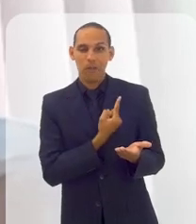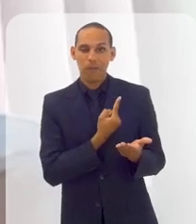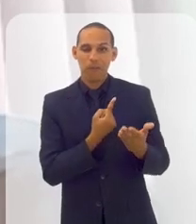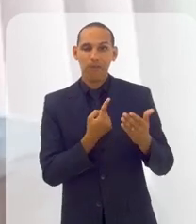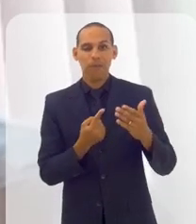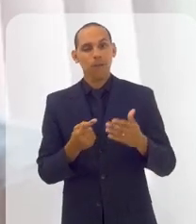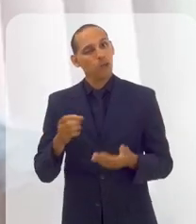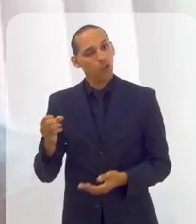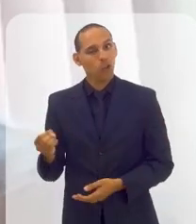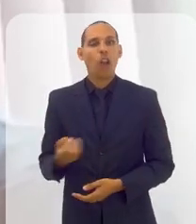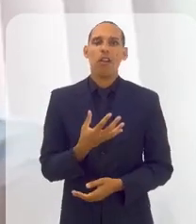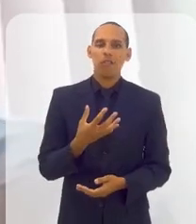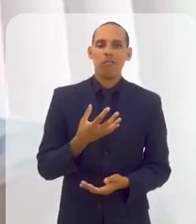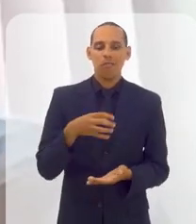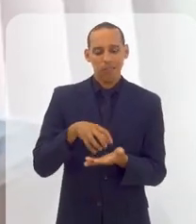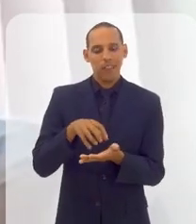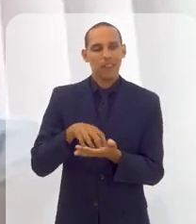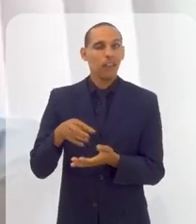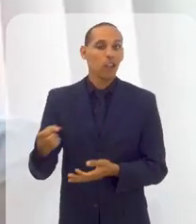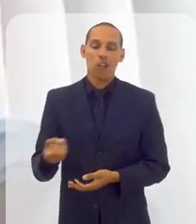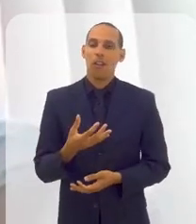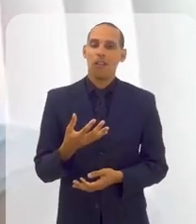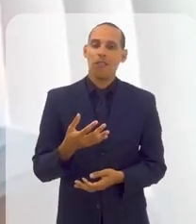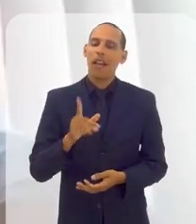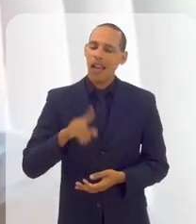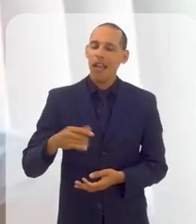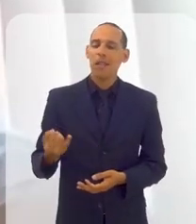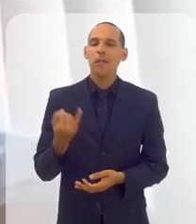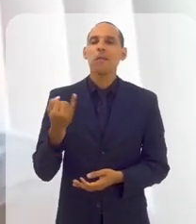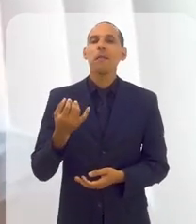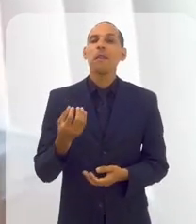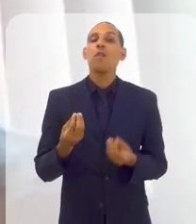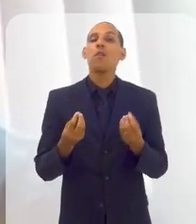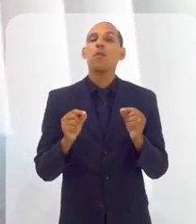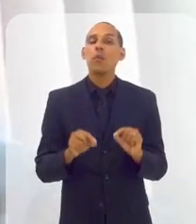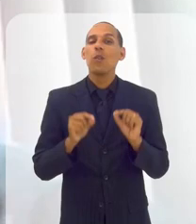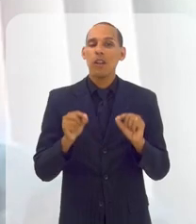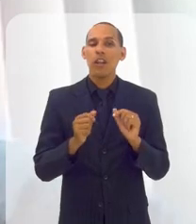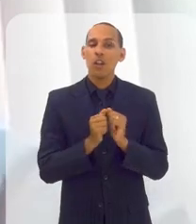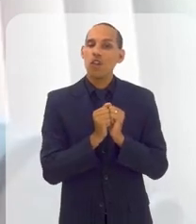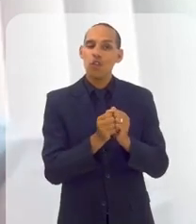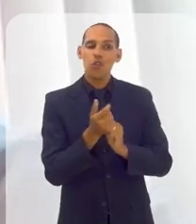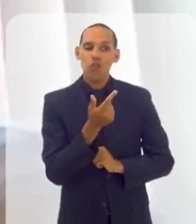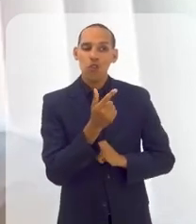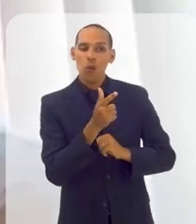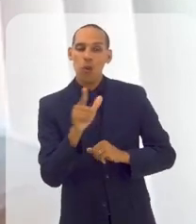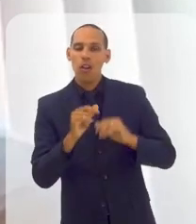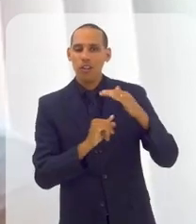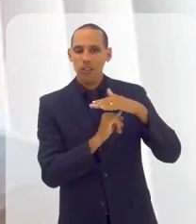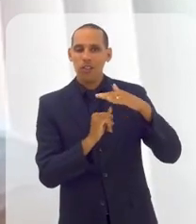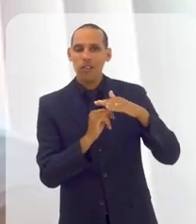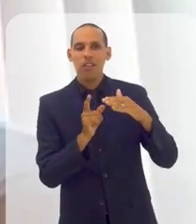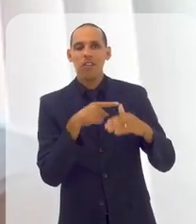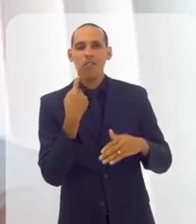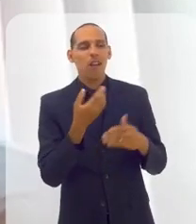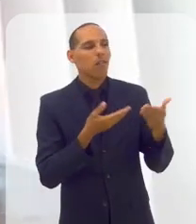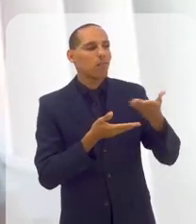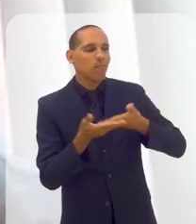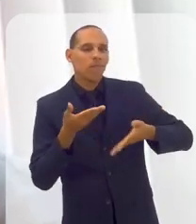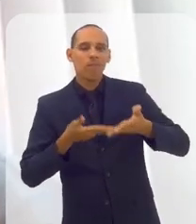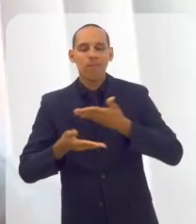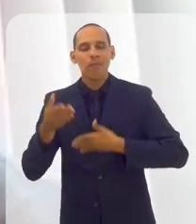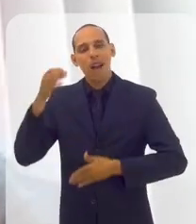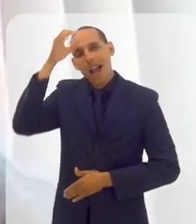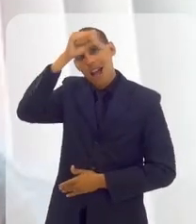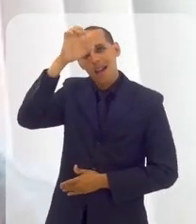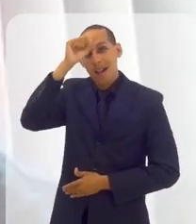nós, ao mesmo tempo, somos uma entidade nova, isso é importante a gente interagir, aprender com outras instituições, mas, ao mesmo